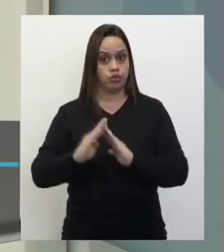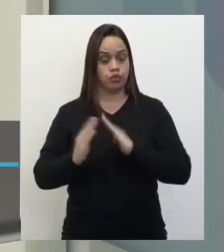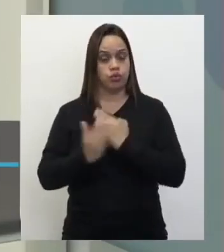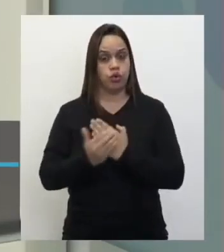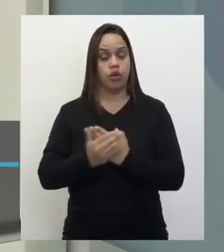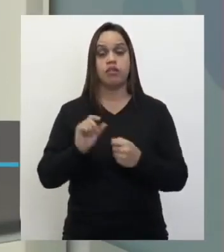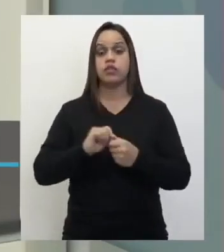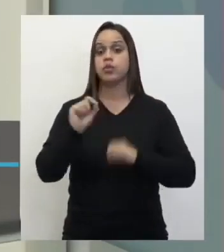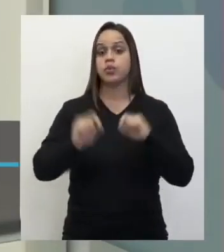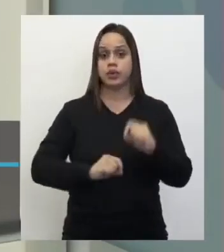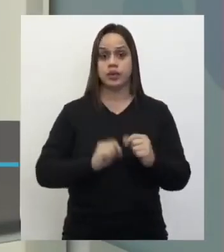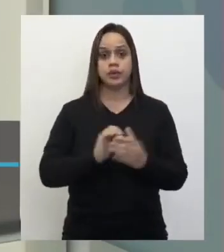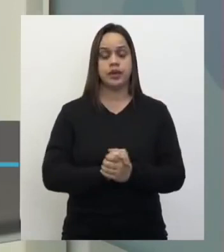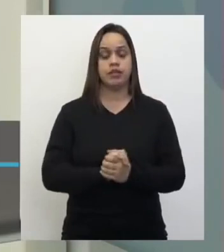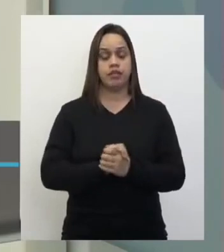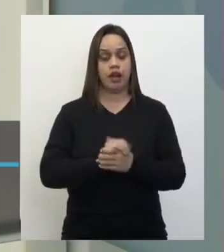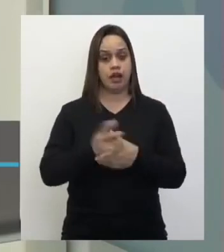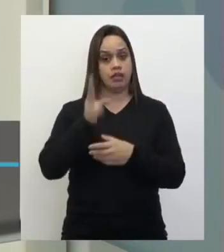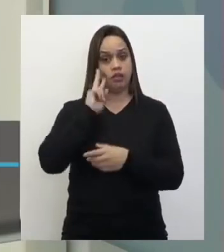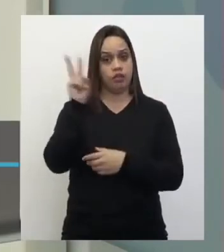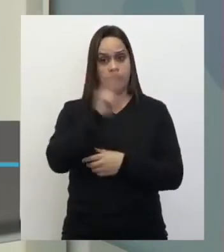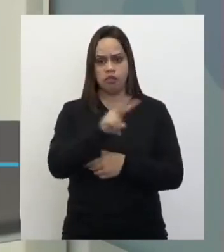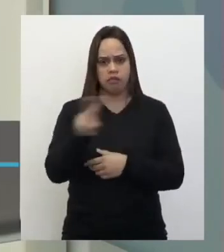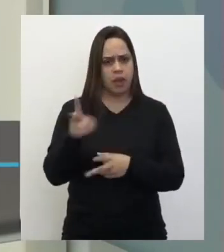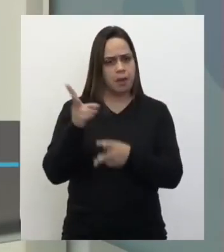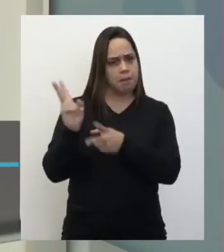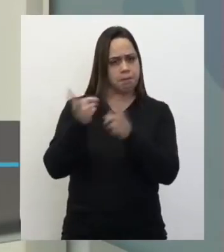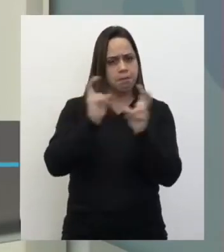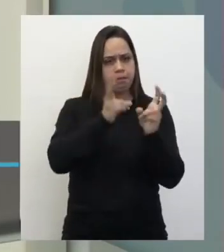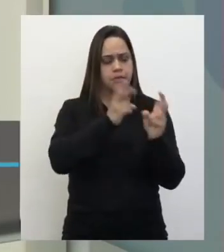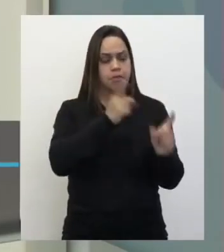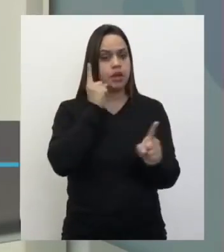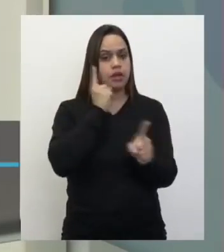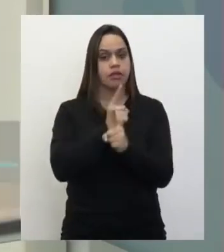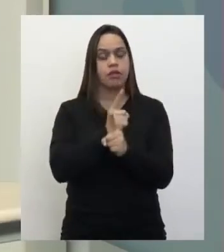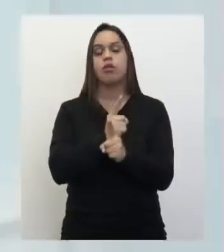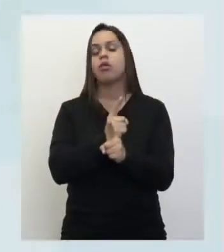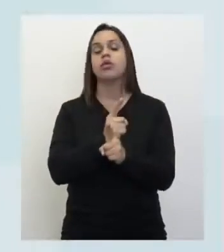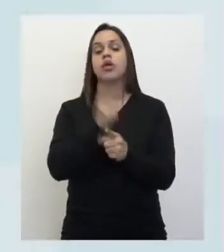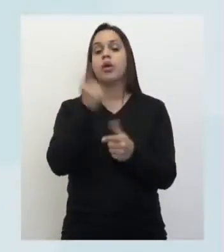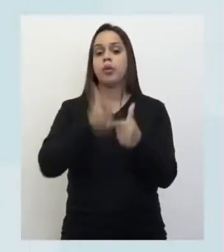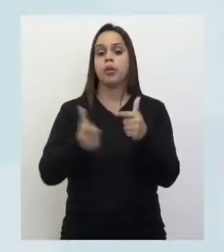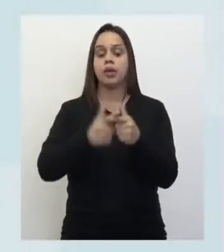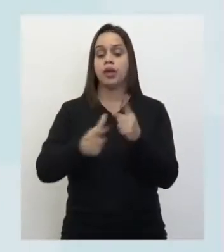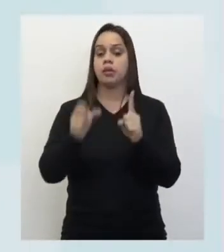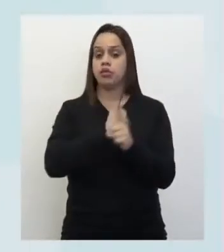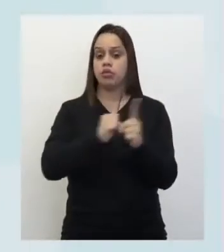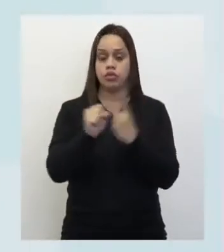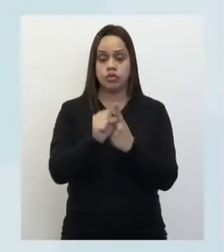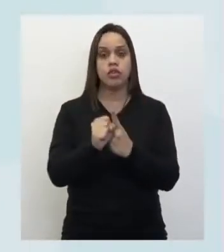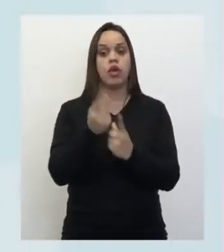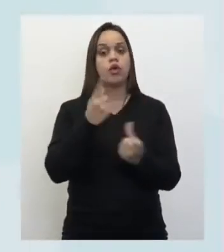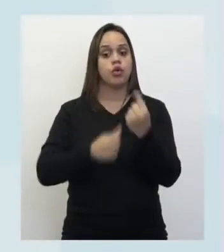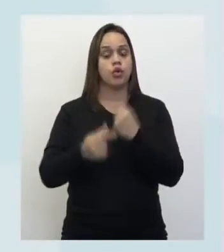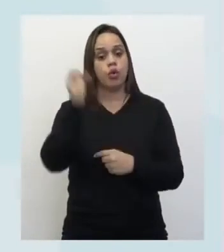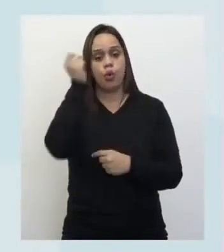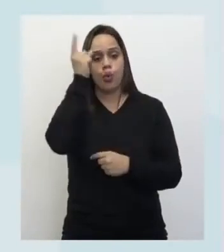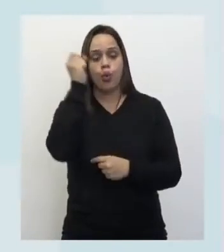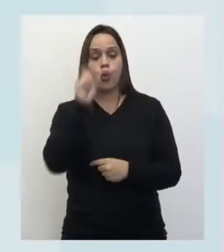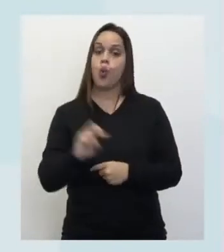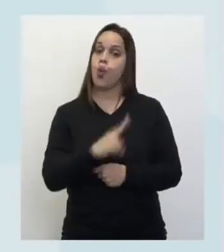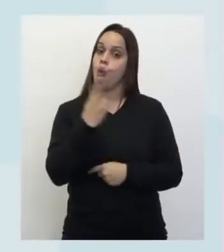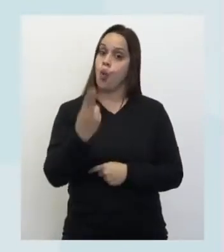vocês vão identificar um tipo de problemática social, econômica, cultural